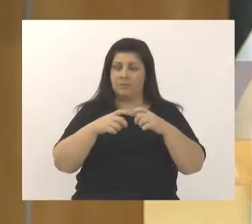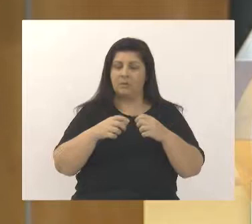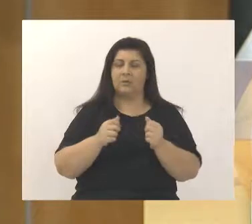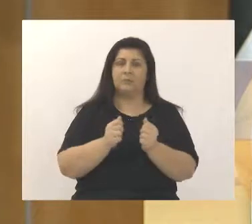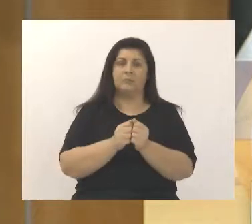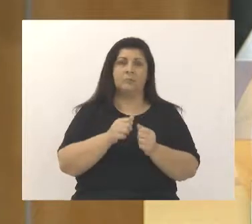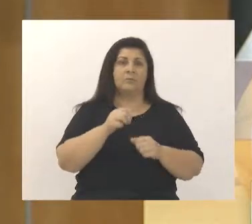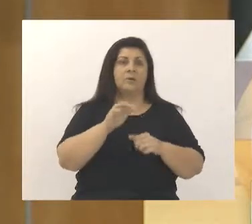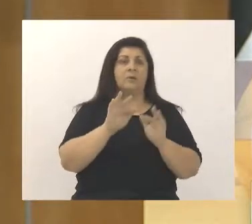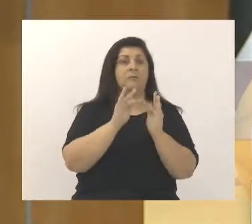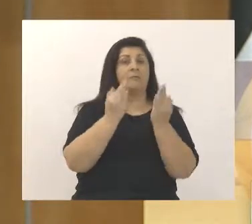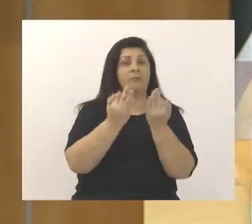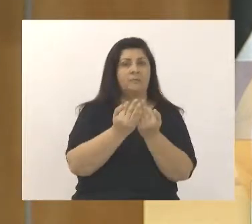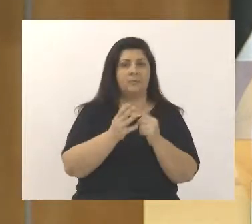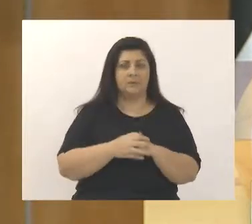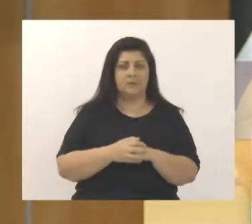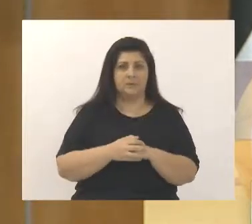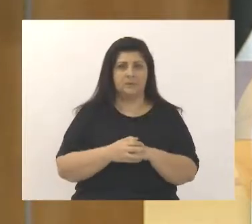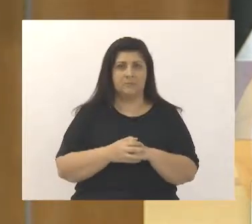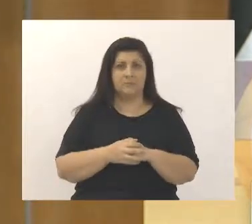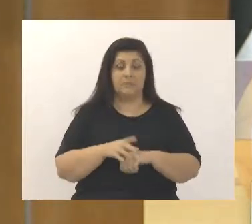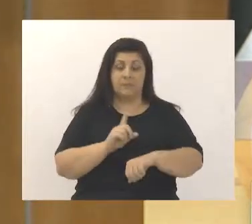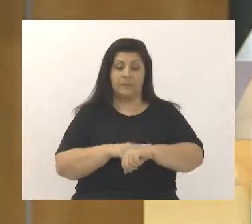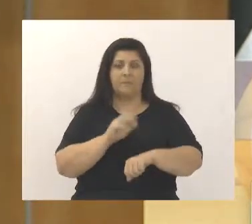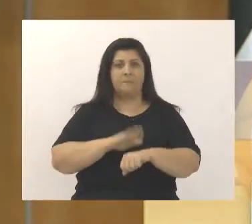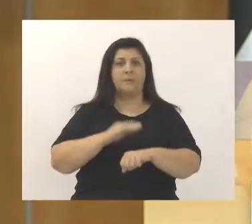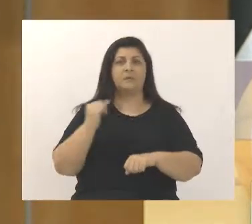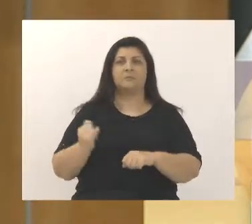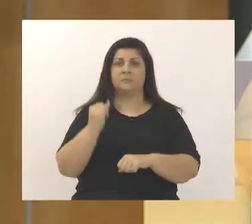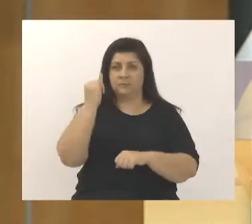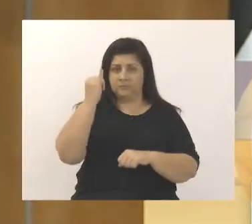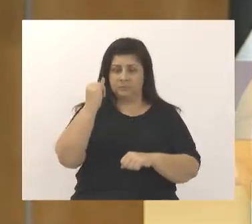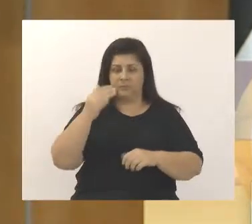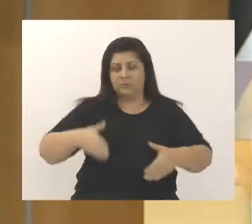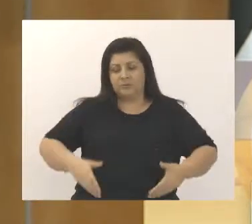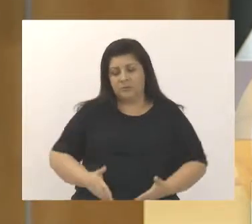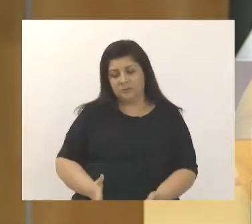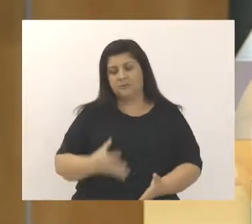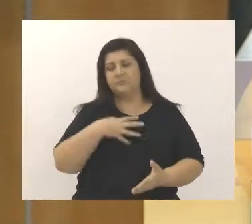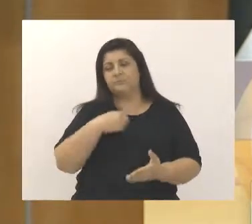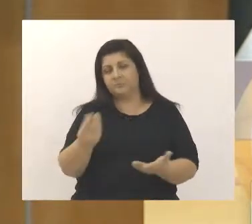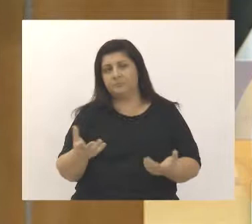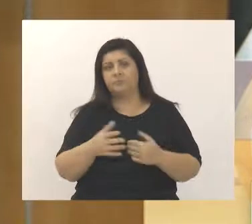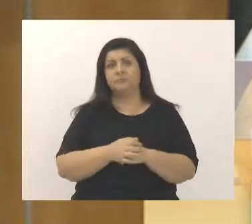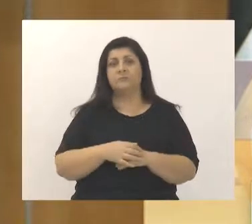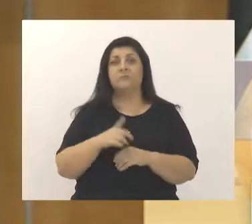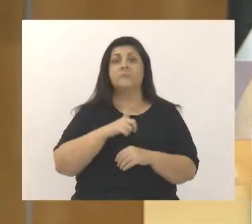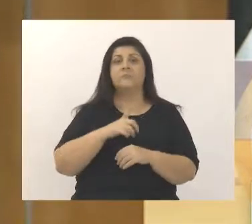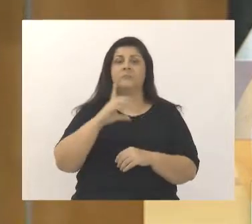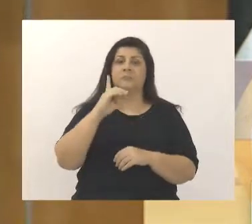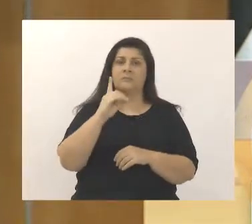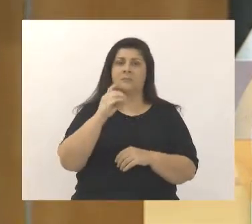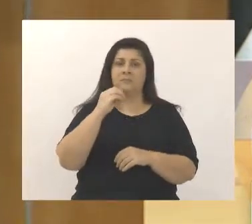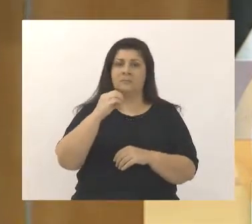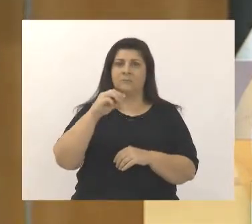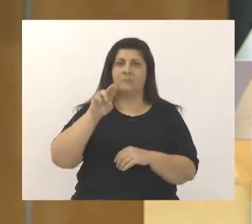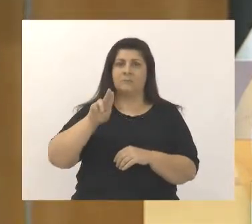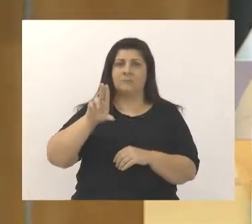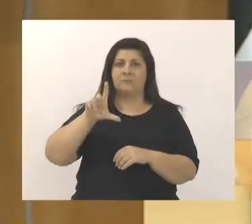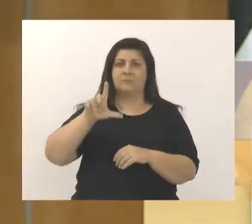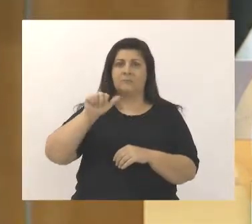apoio emocional no momento mais importante da vida da mulher, que é o nascimento de um filho, Existem as doulas, que nos dias de